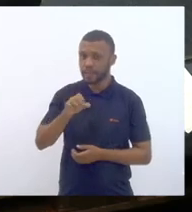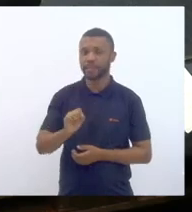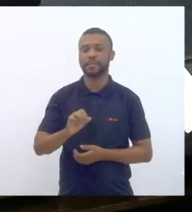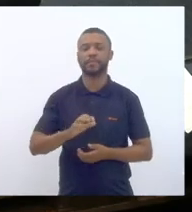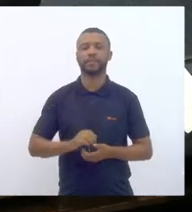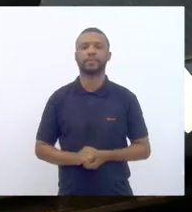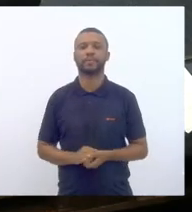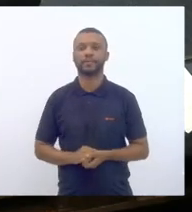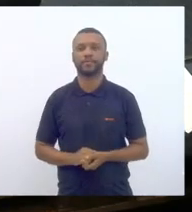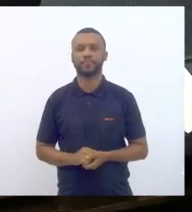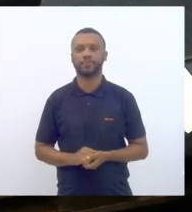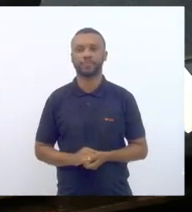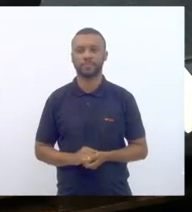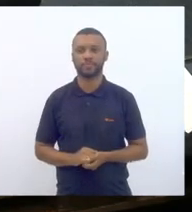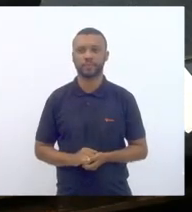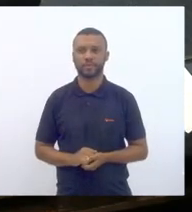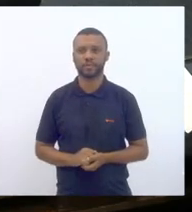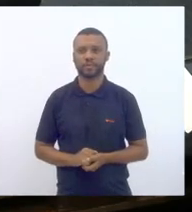Não.